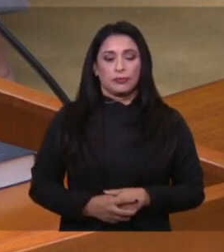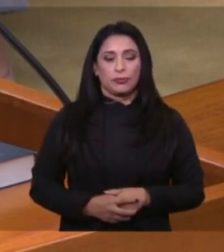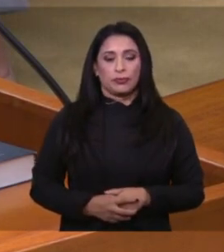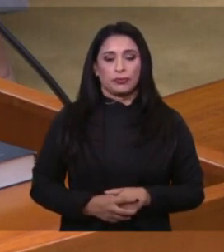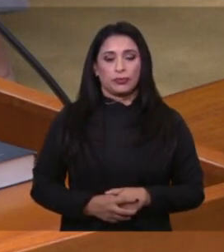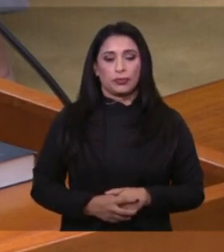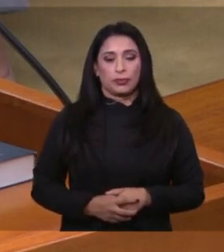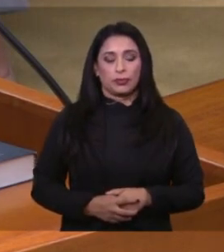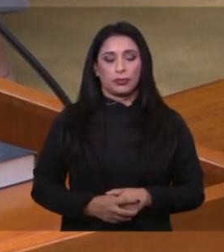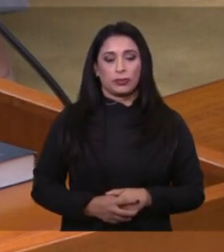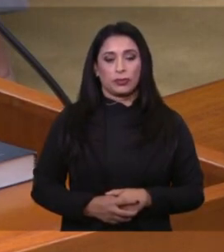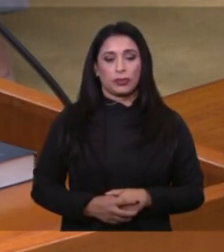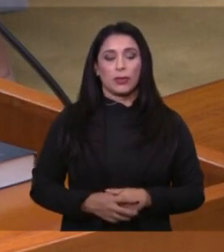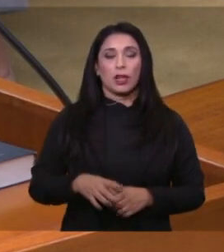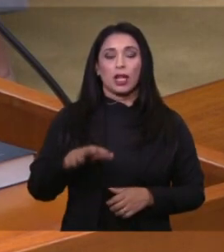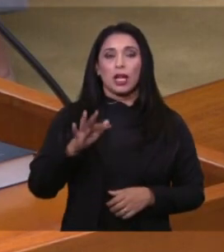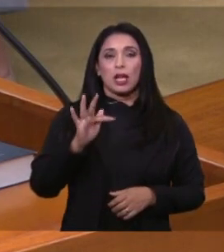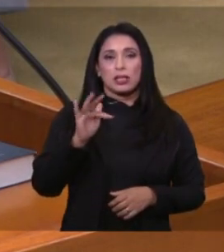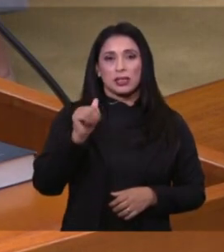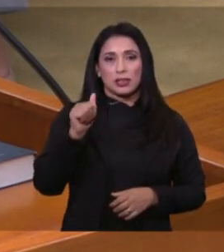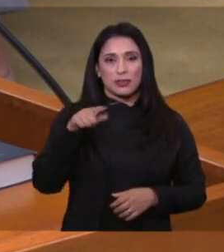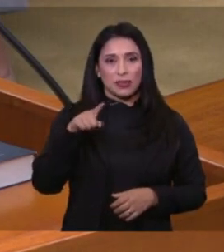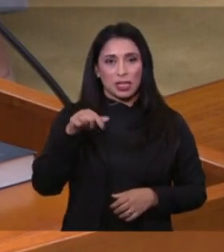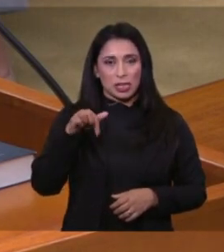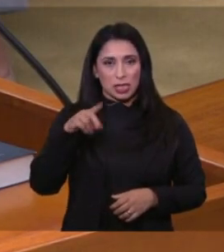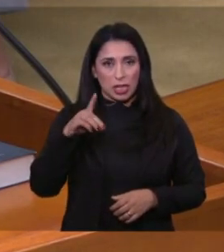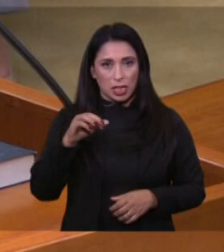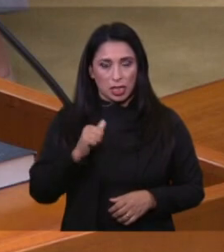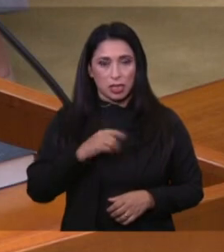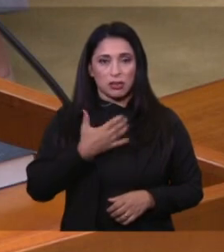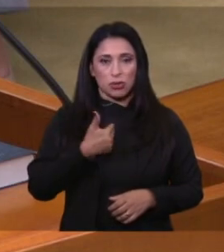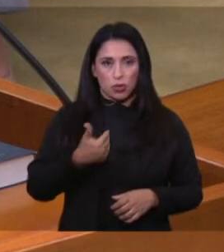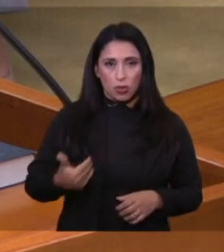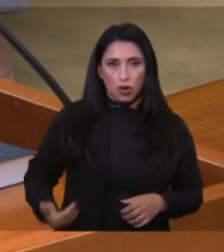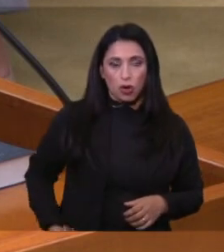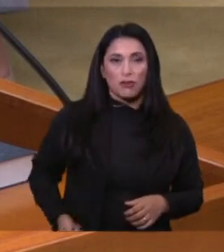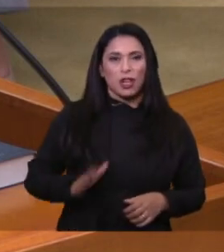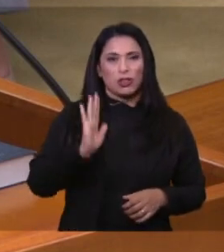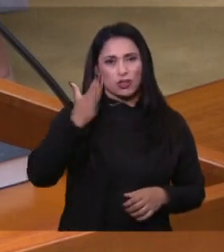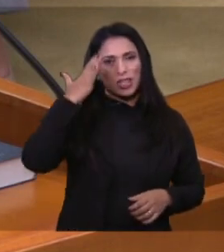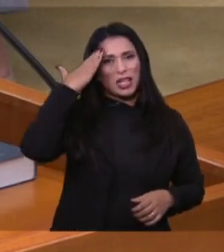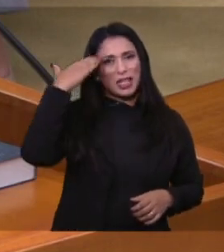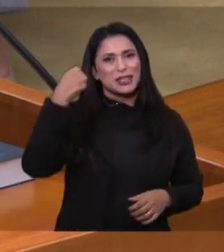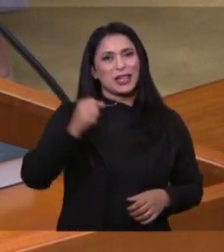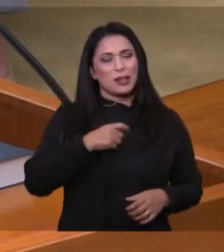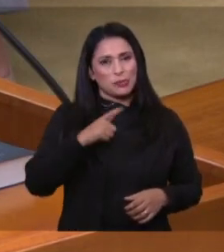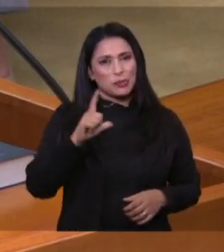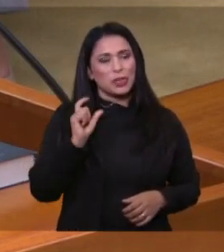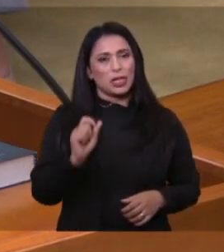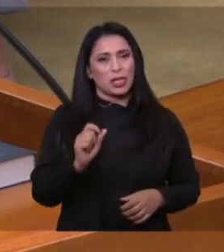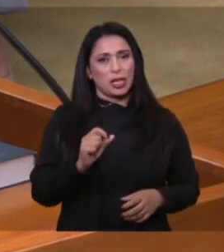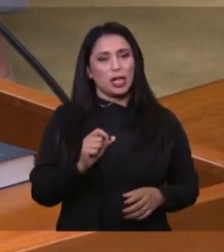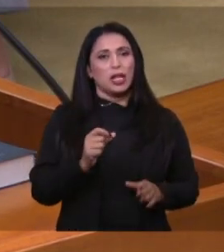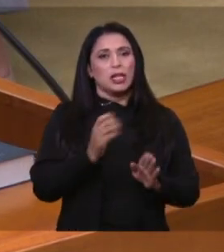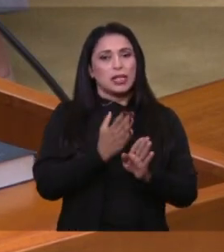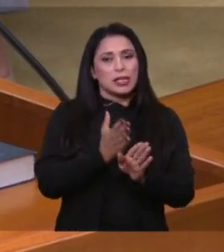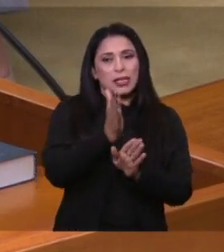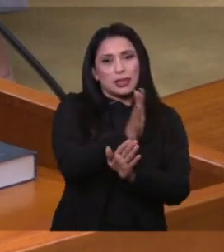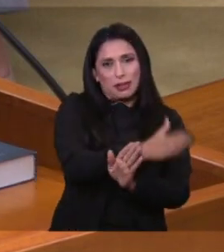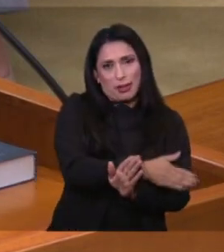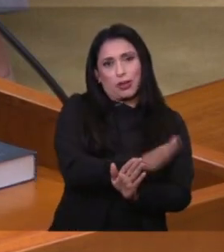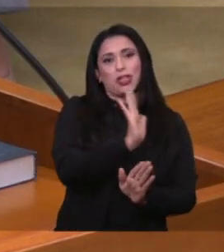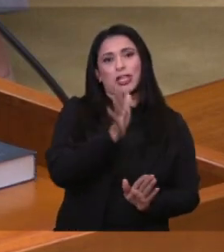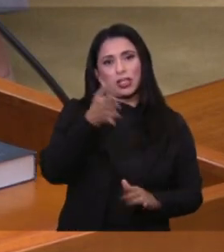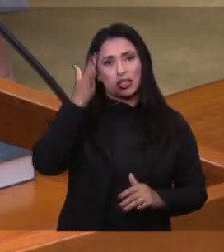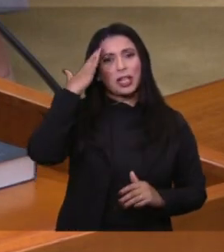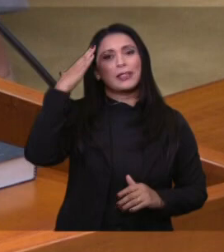fazendas sabiam da aplicação indeclinável de ambas as anterioridades